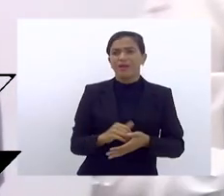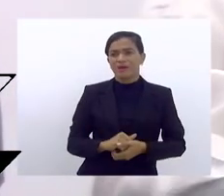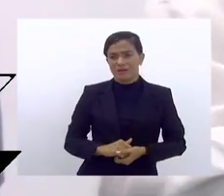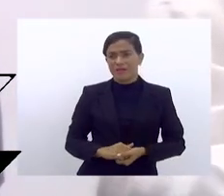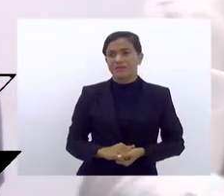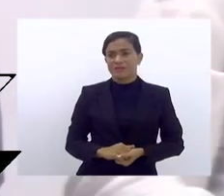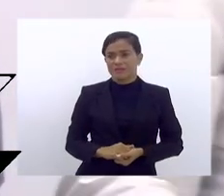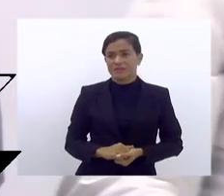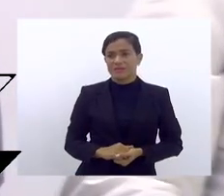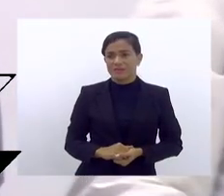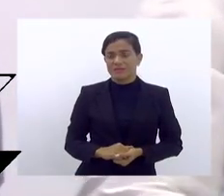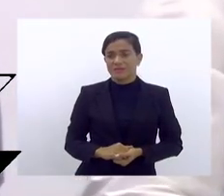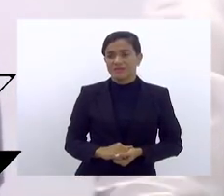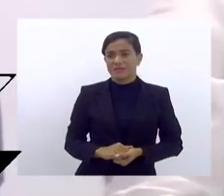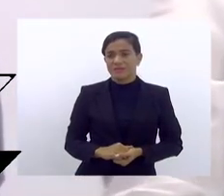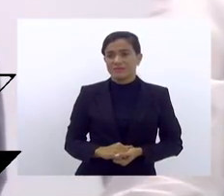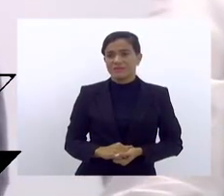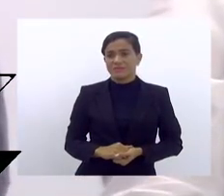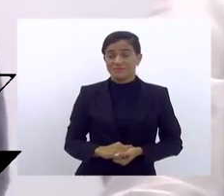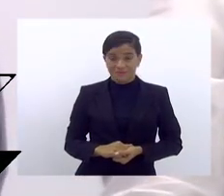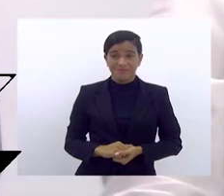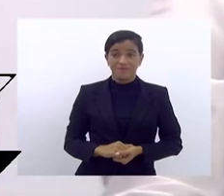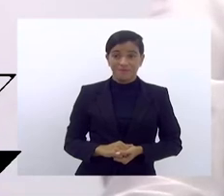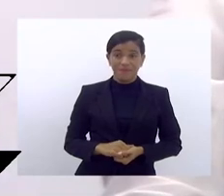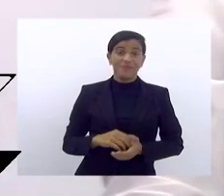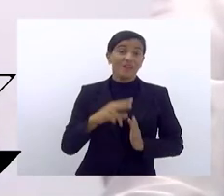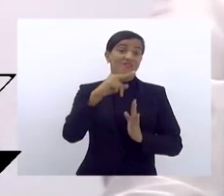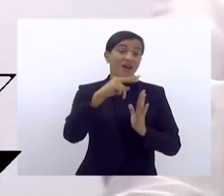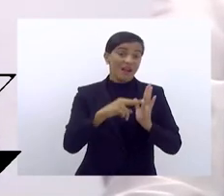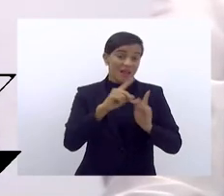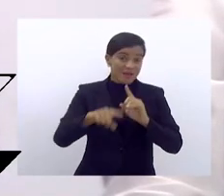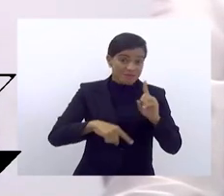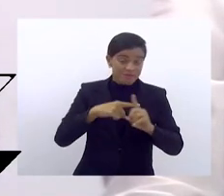ler e comentar